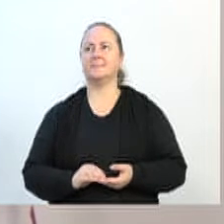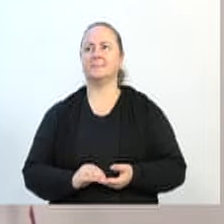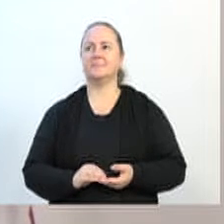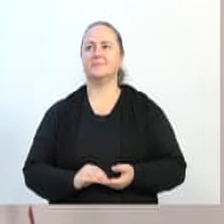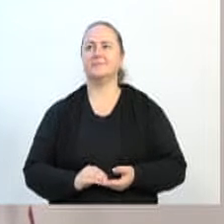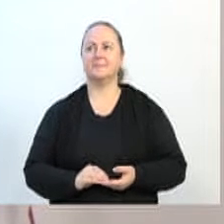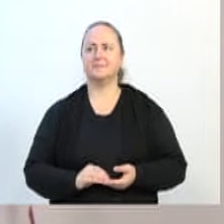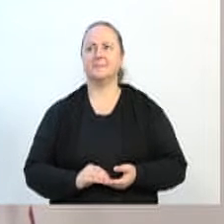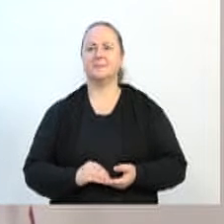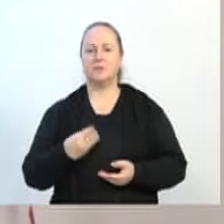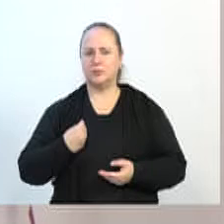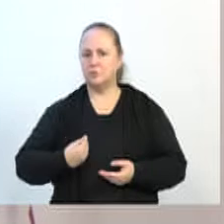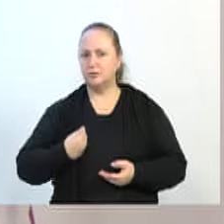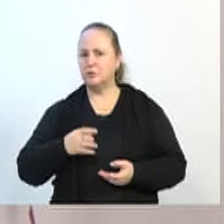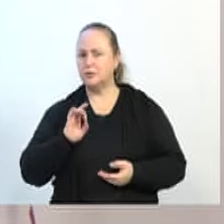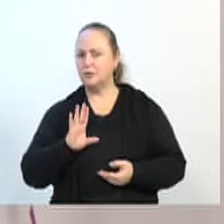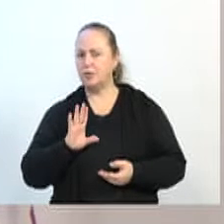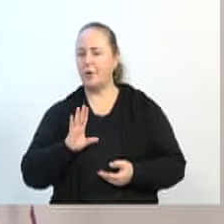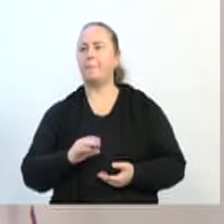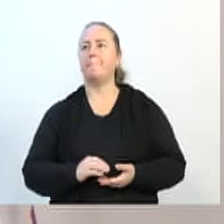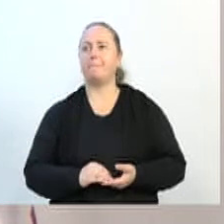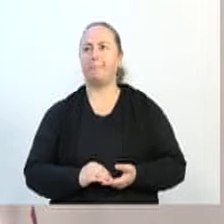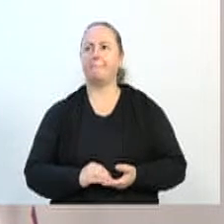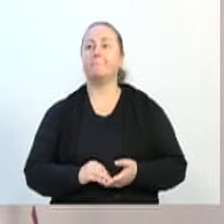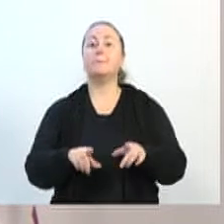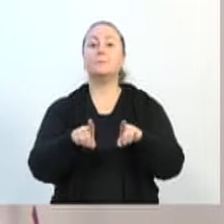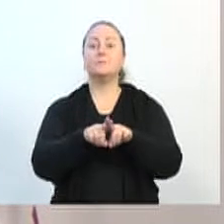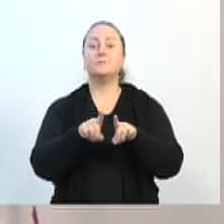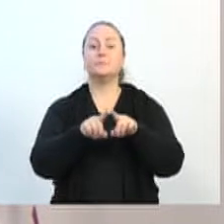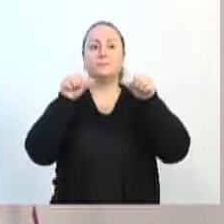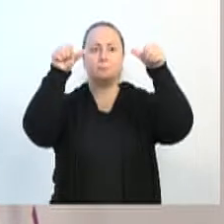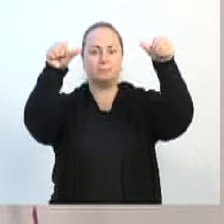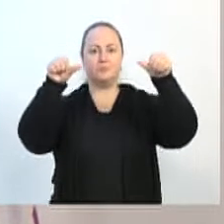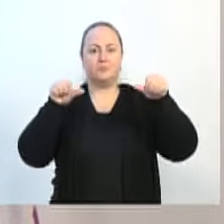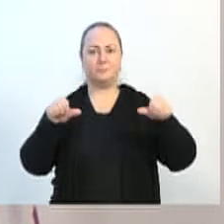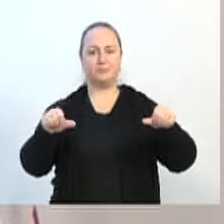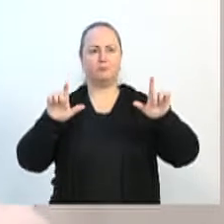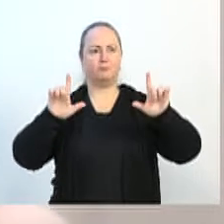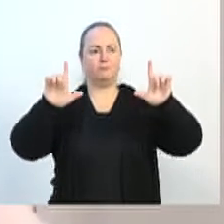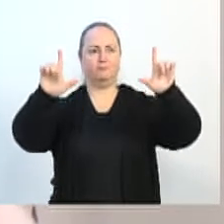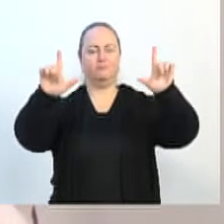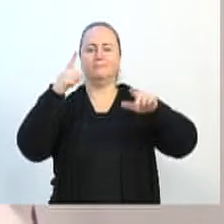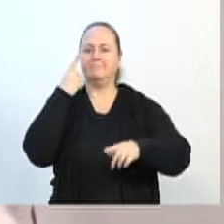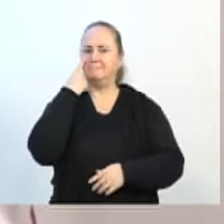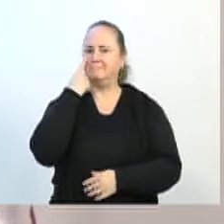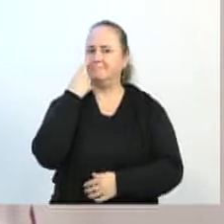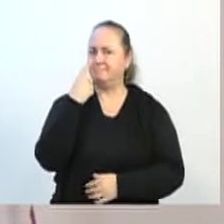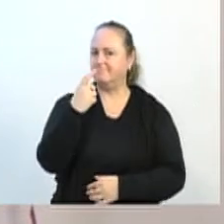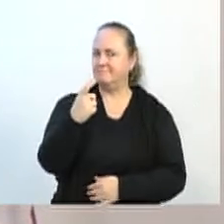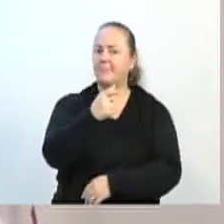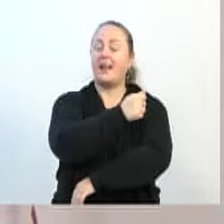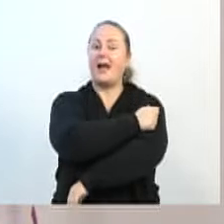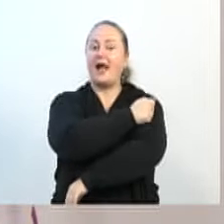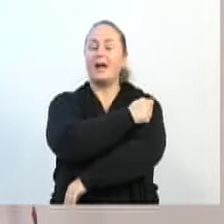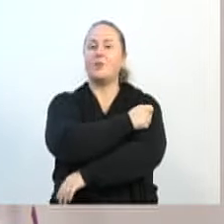Só essas que estavam, né? Porque tem também do mural, e foi bem interessante. No mural, os alunos escreveram